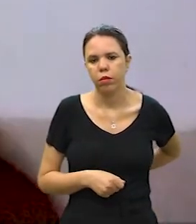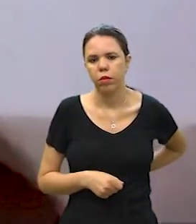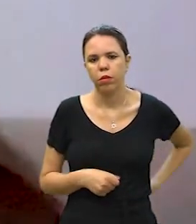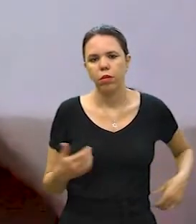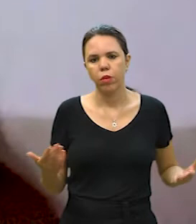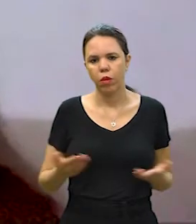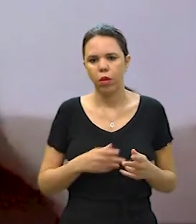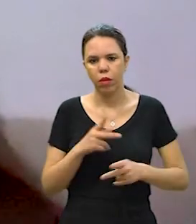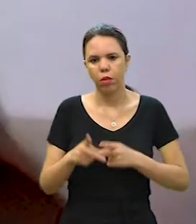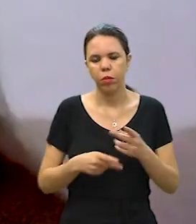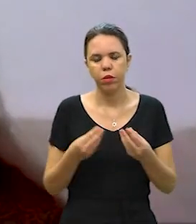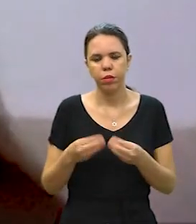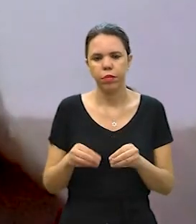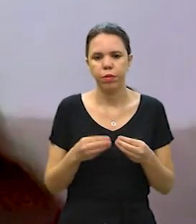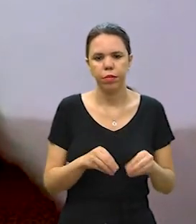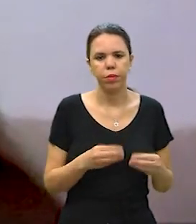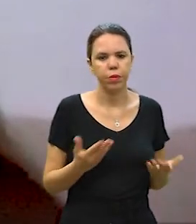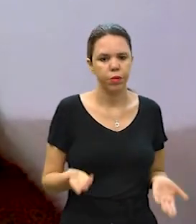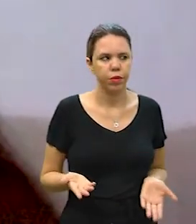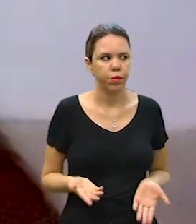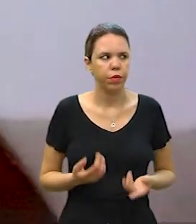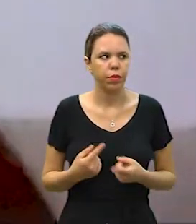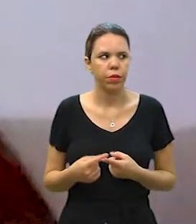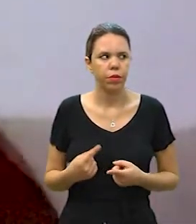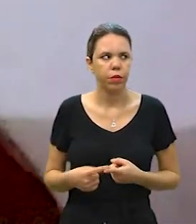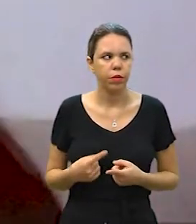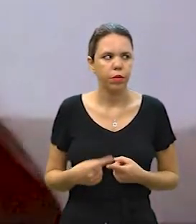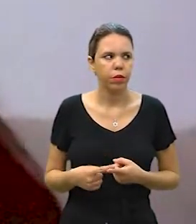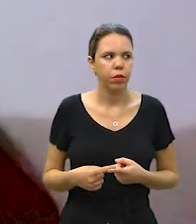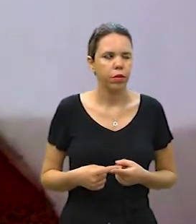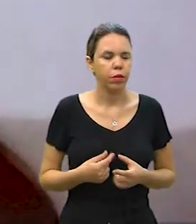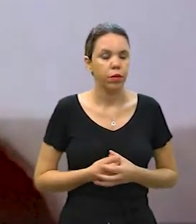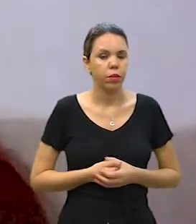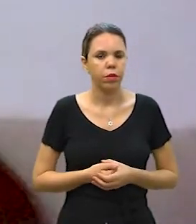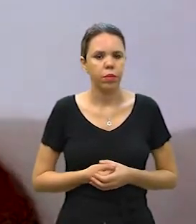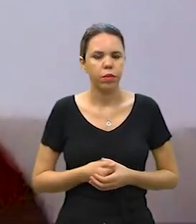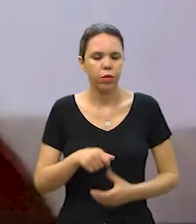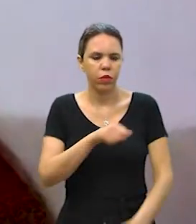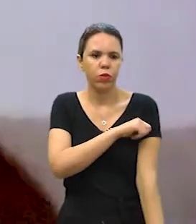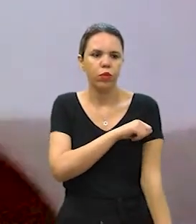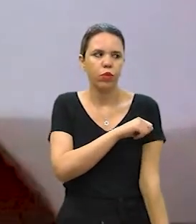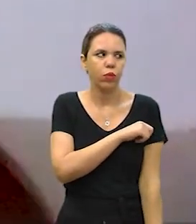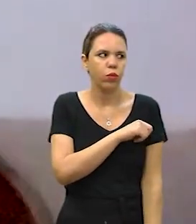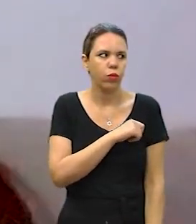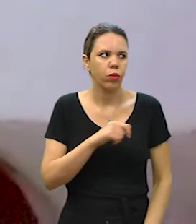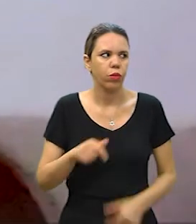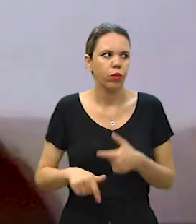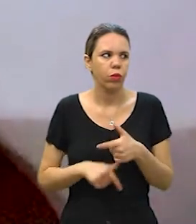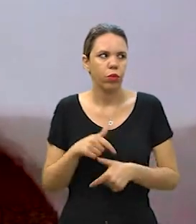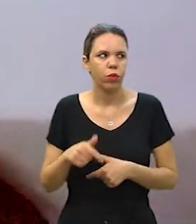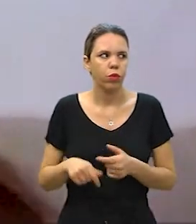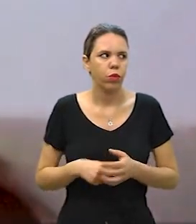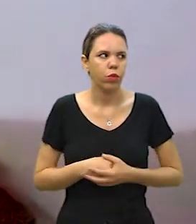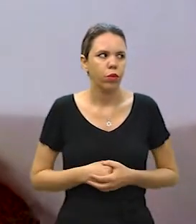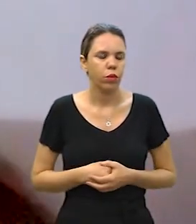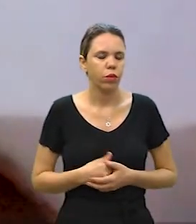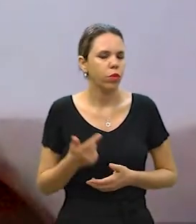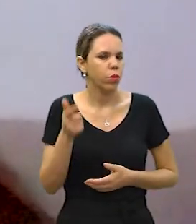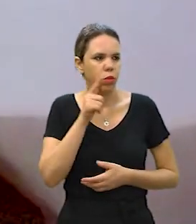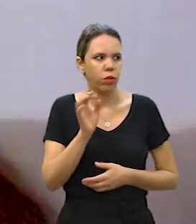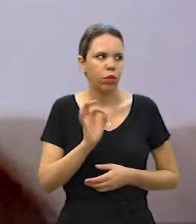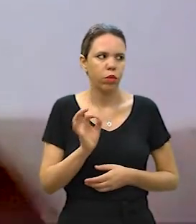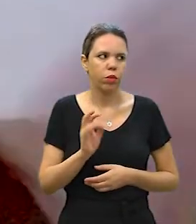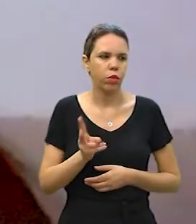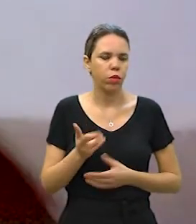vai ser prejudicada, porque o estudante, a estudante trabalhador, trabalhadora não vai conseguir se manter